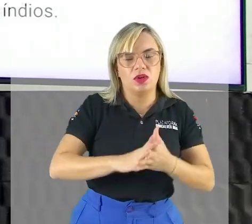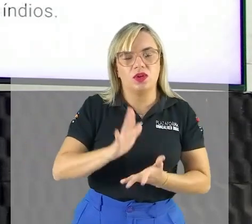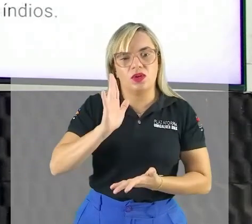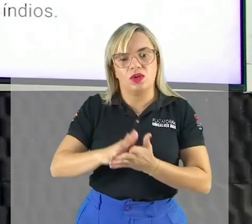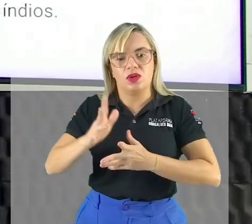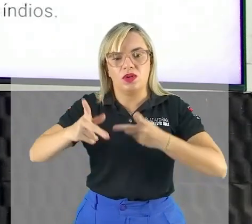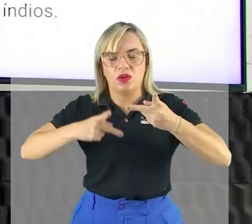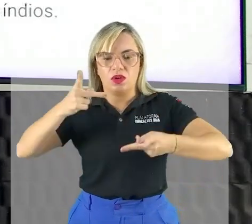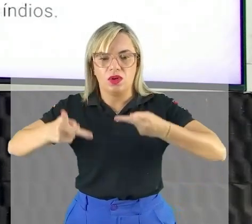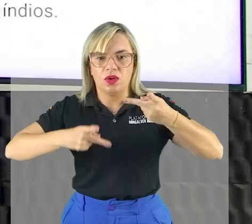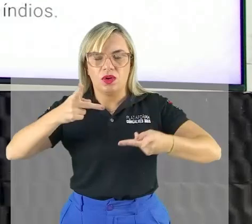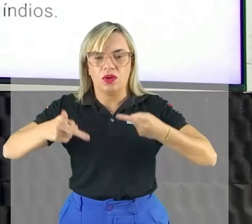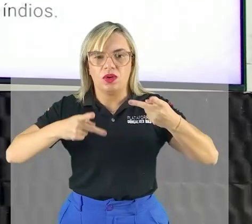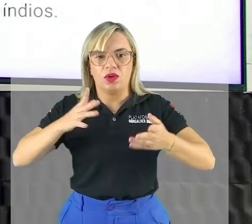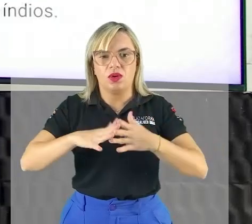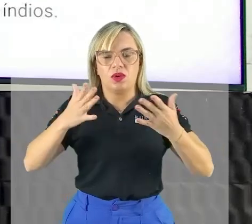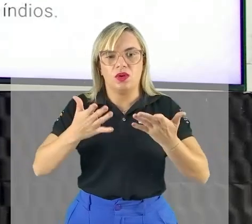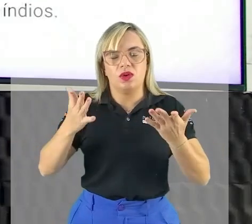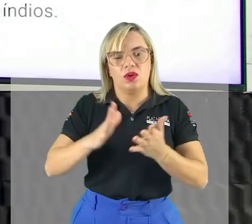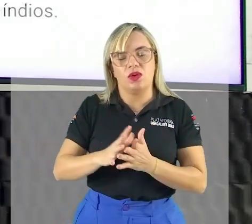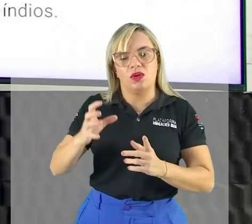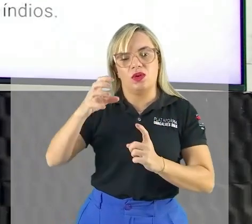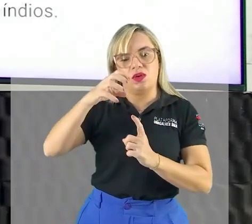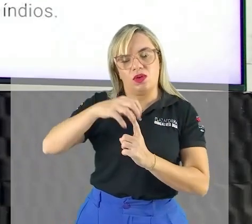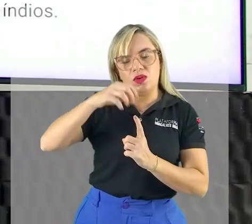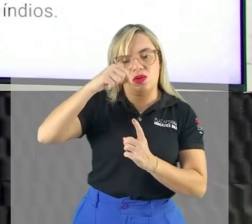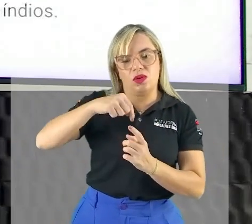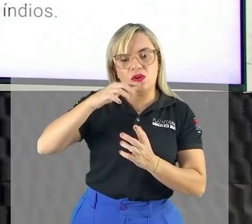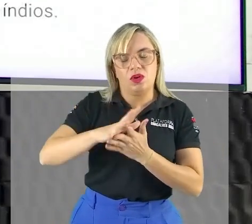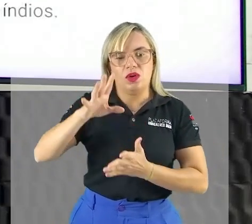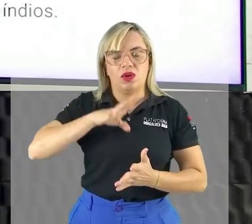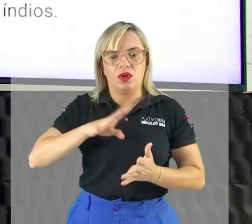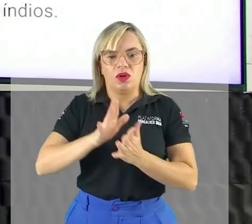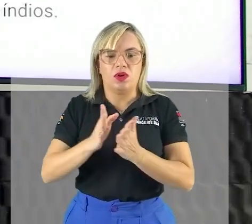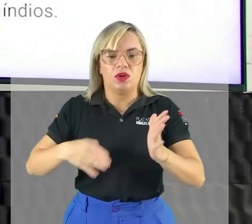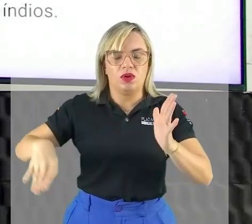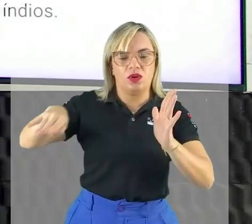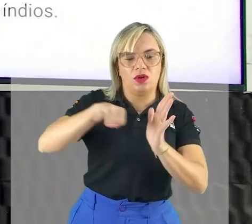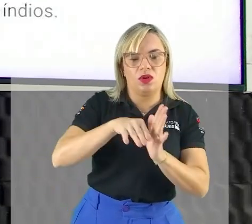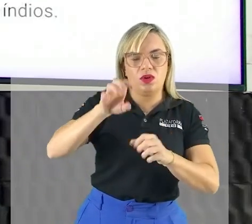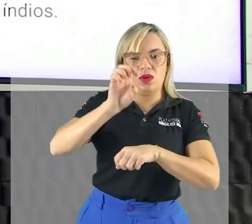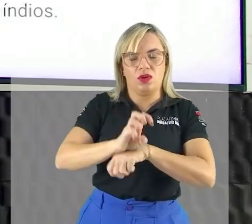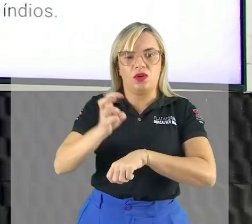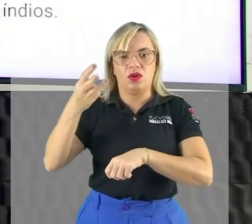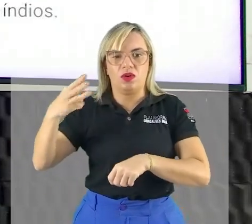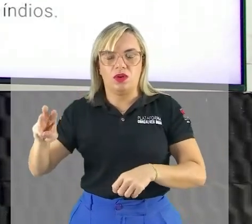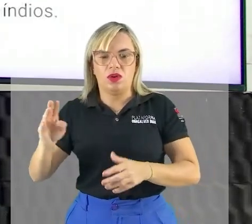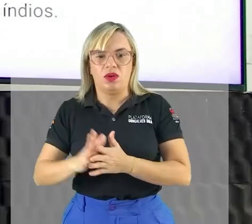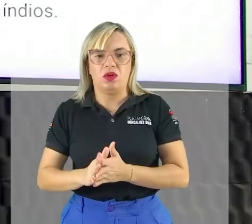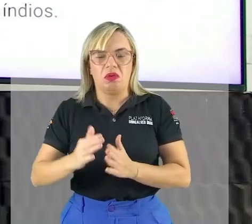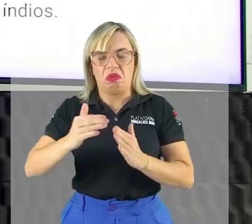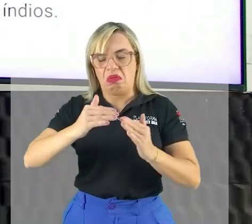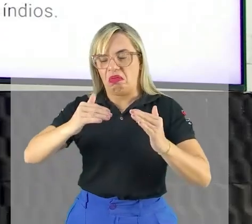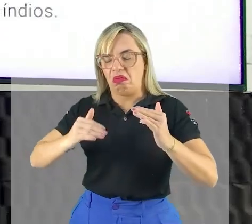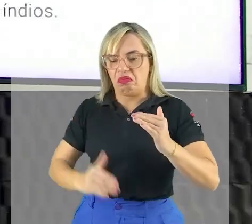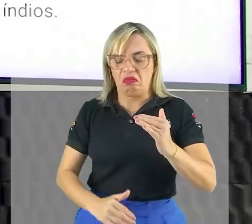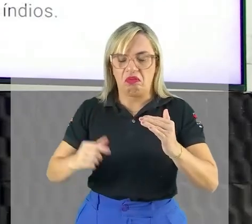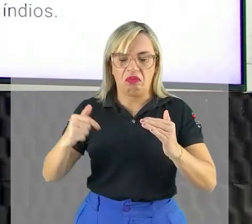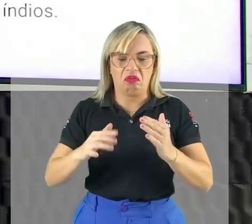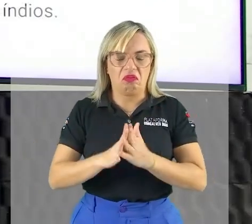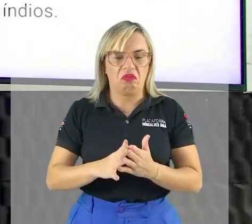pouco sobre a questão do laço Colonial os produtos que aqui chegavam ah no Maranhão eram produtos de baixa